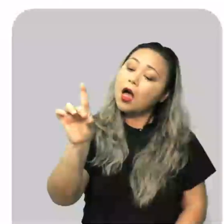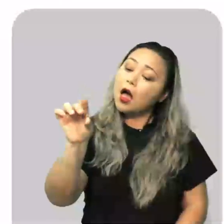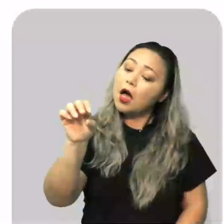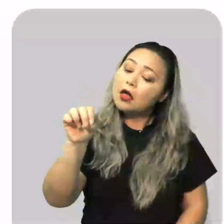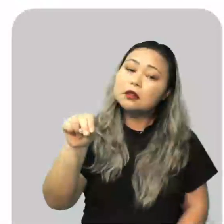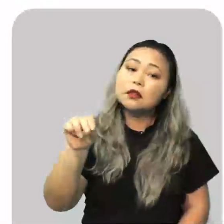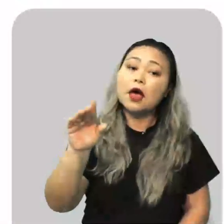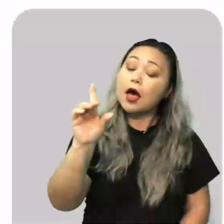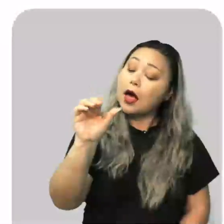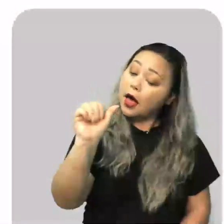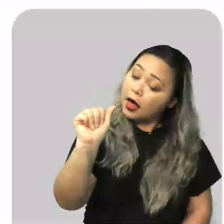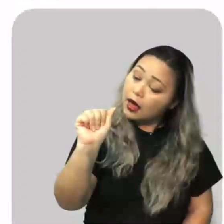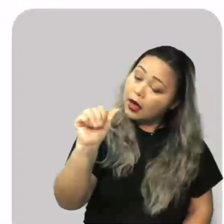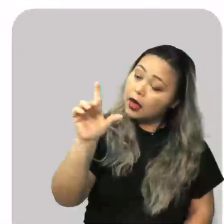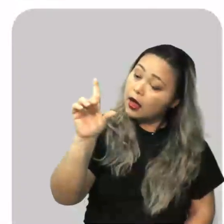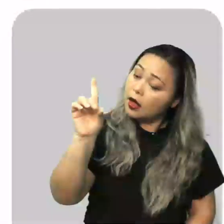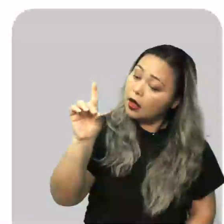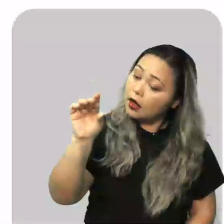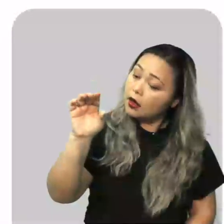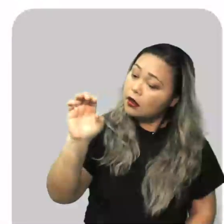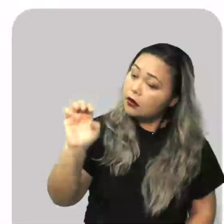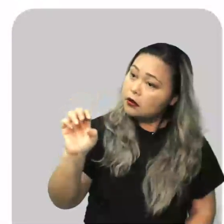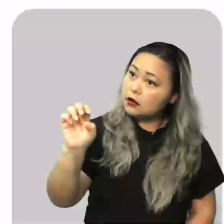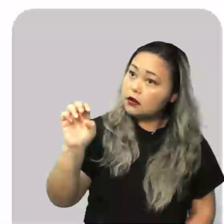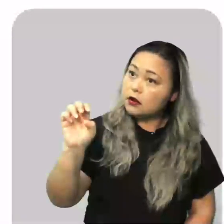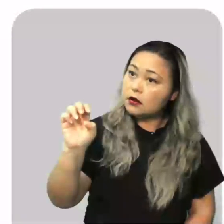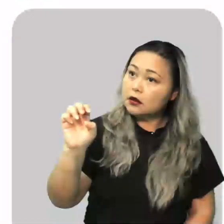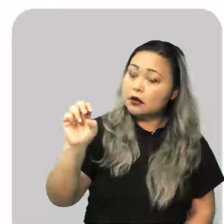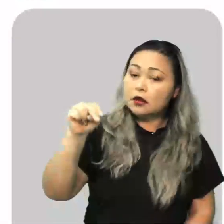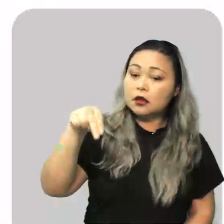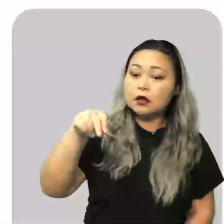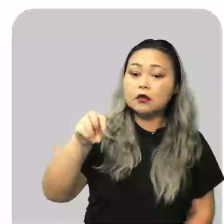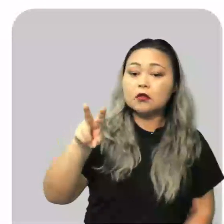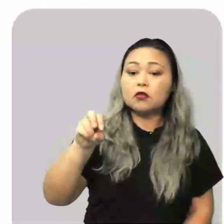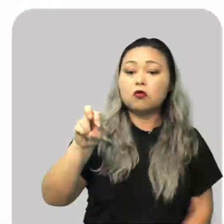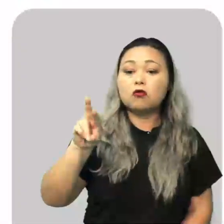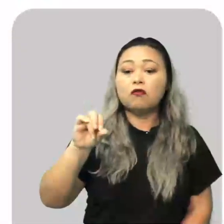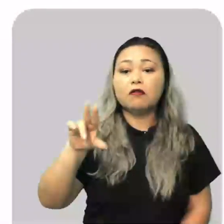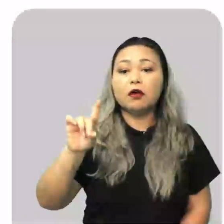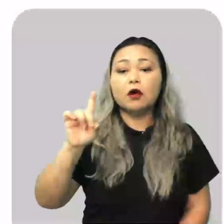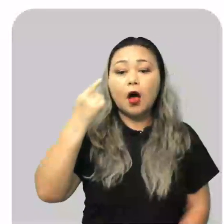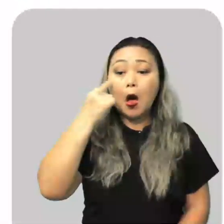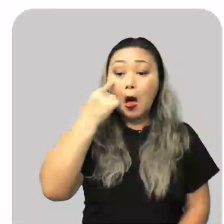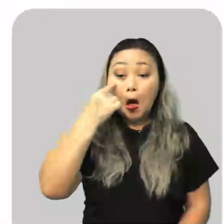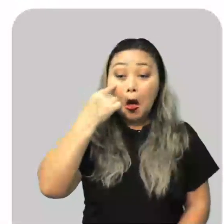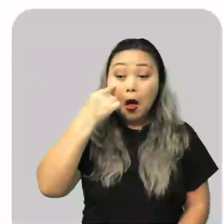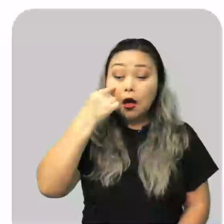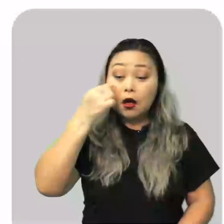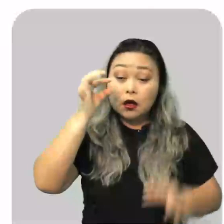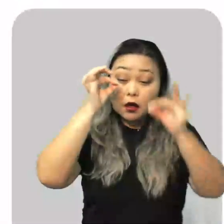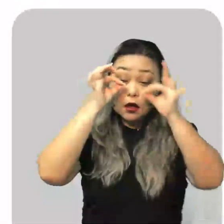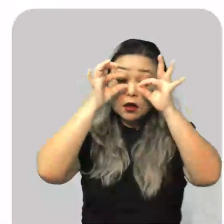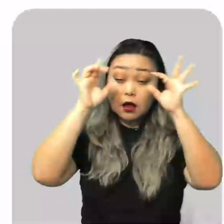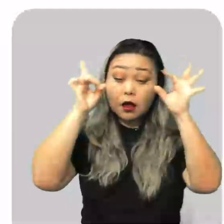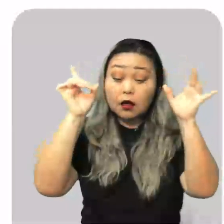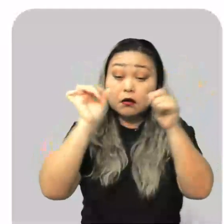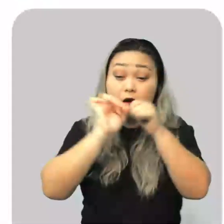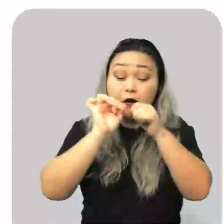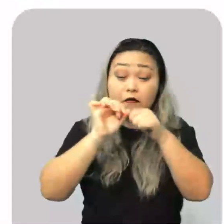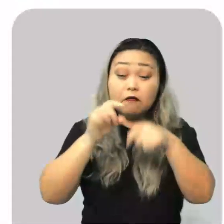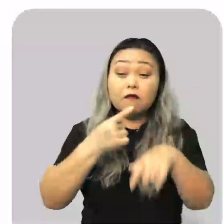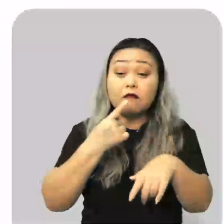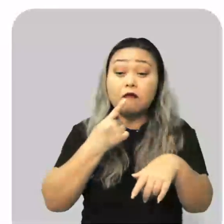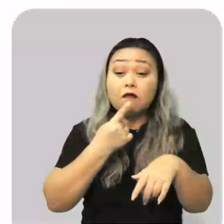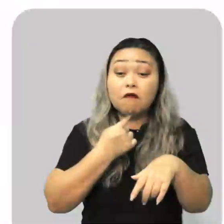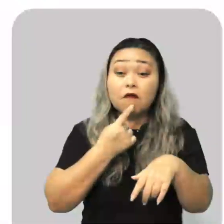Adenovírus. Então, olha só, a conjuntivite, quem nunca passou por essa doença, né, galera? É muito ruim,